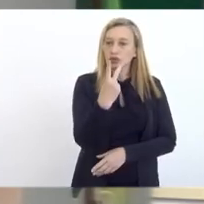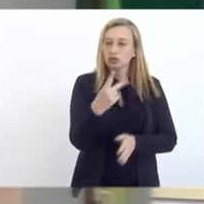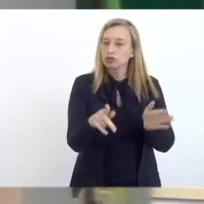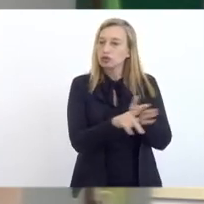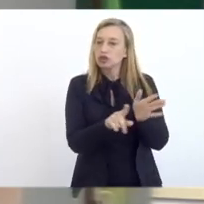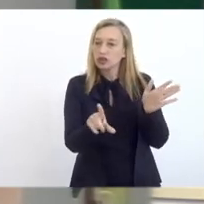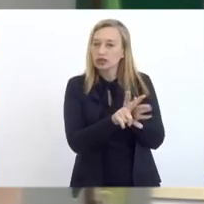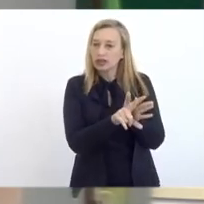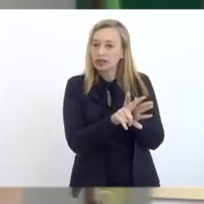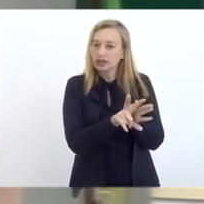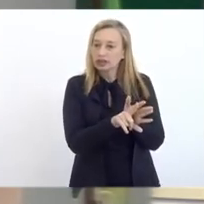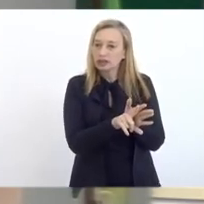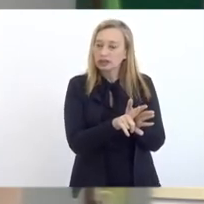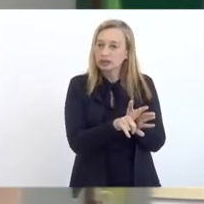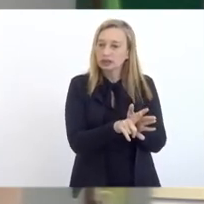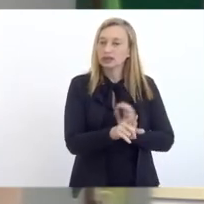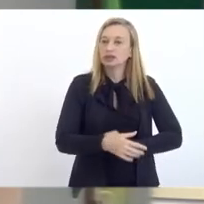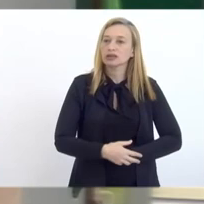absolutamente